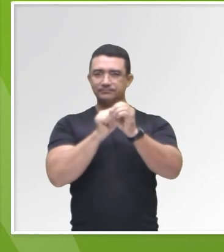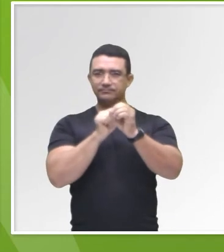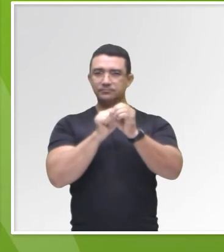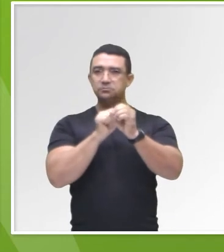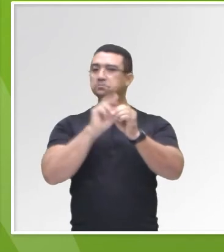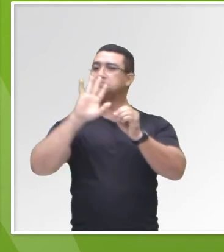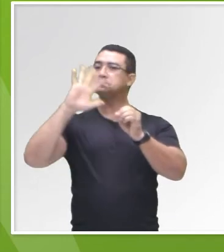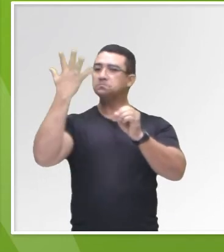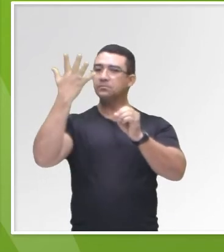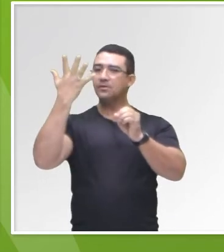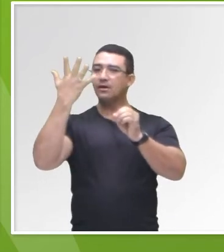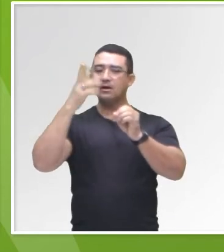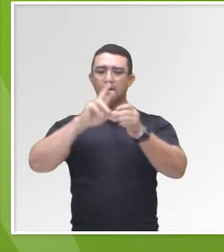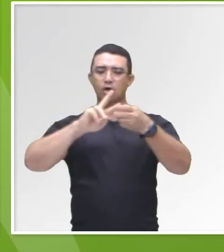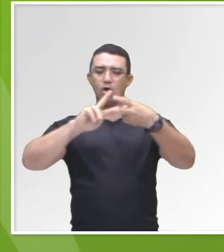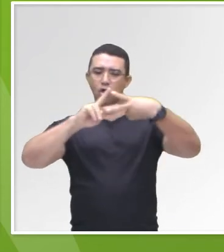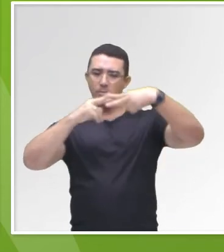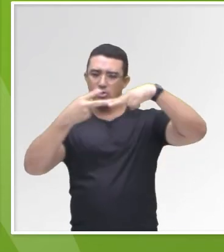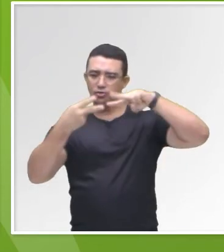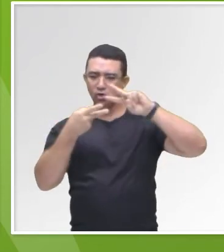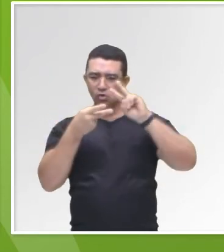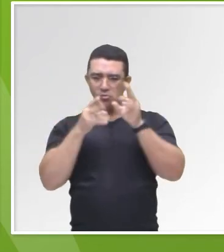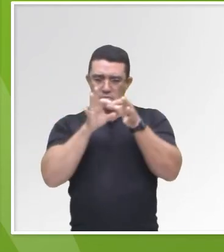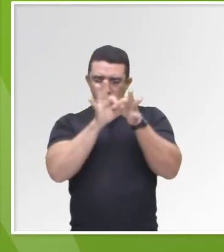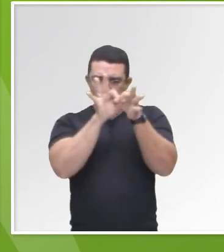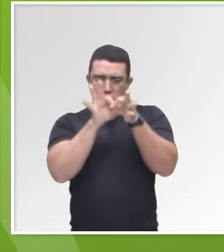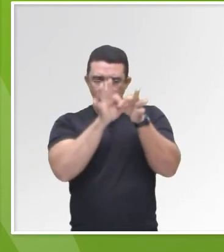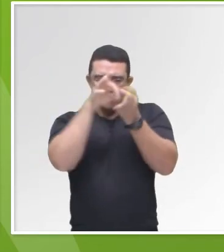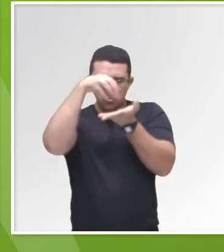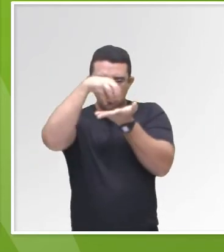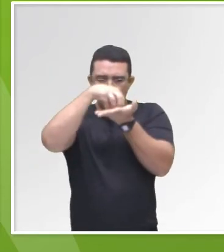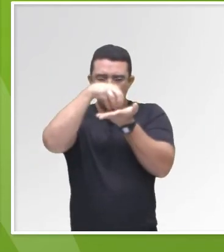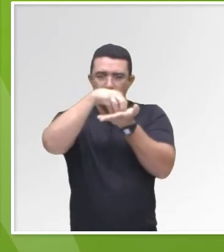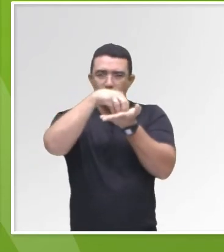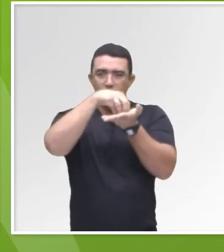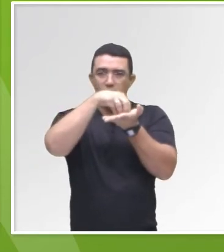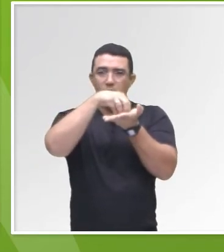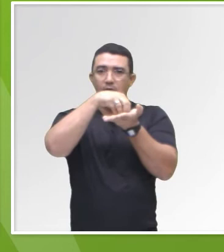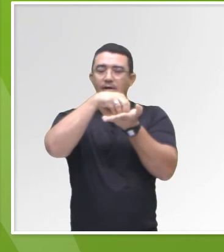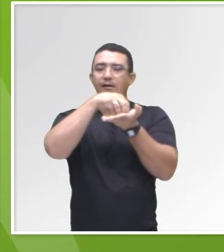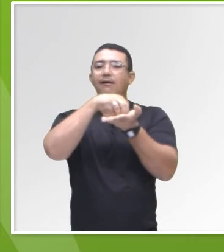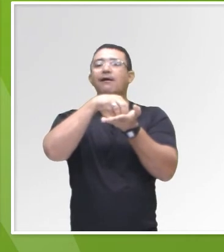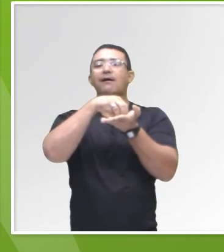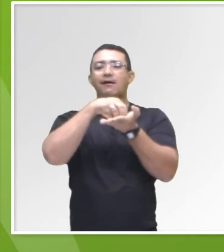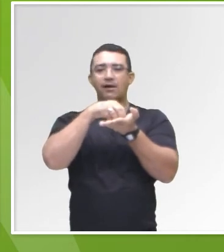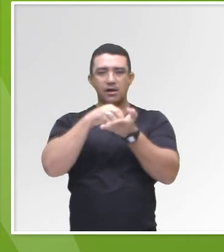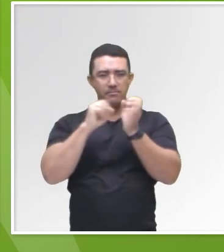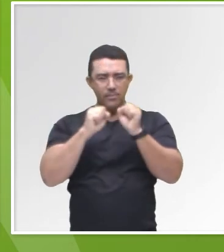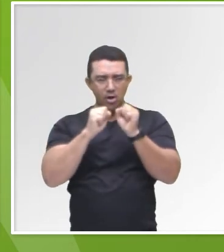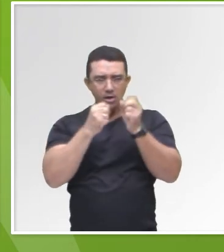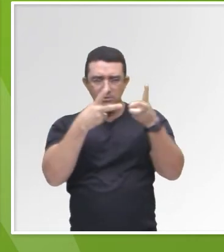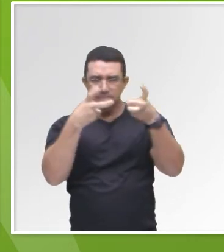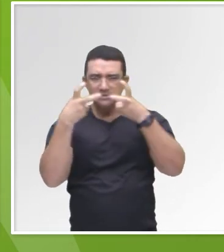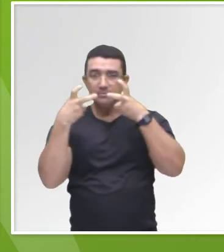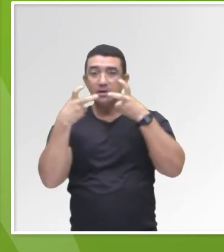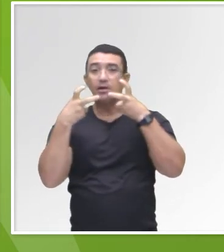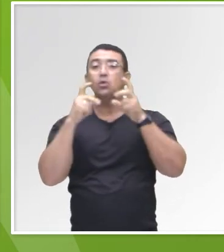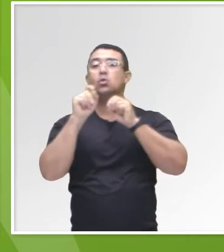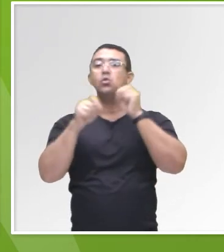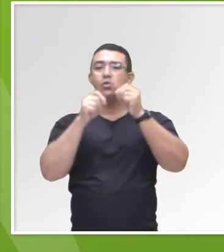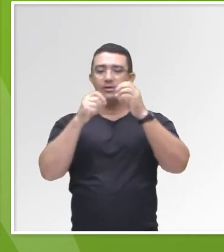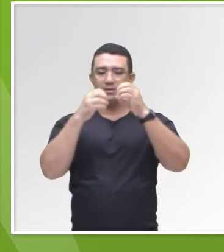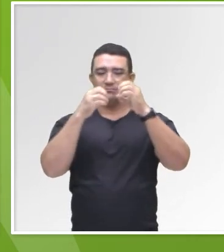os cromossomos já vão ficar agrupados lá no interior da célula, e aí a gente pode observar o momento em